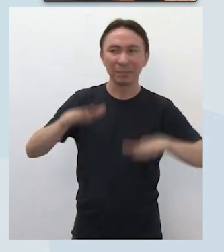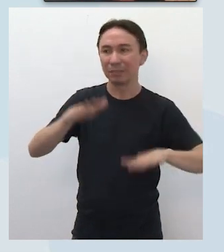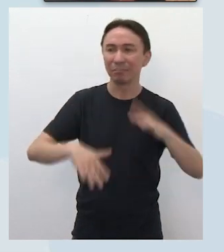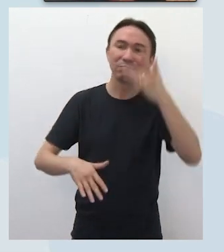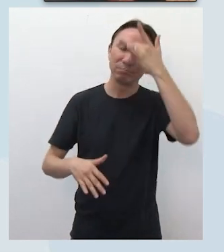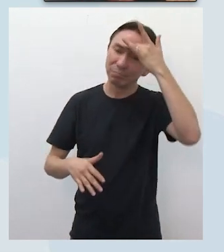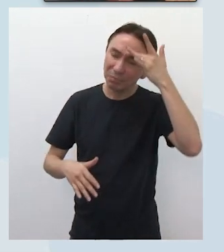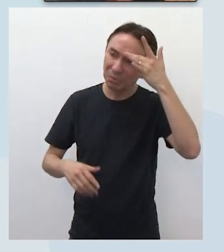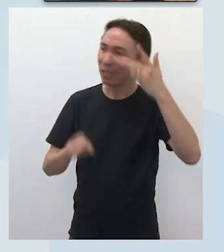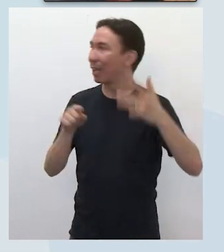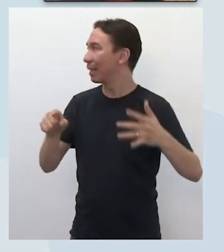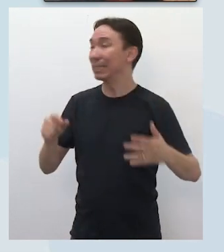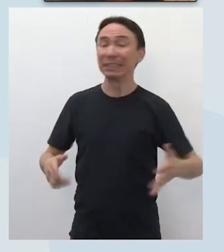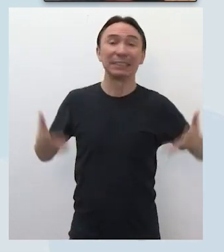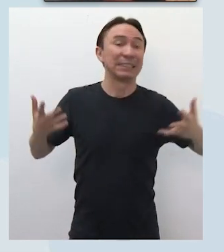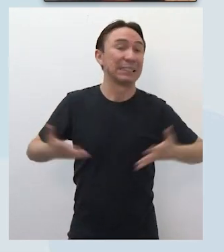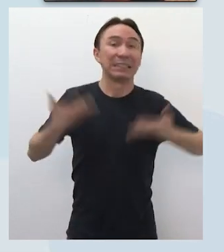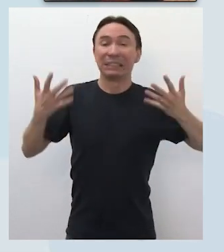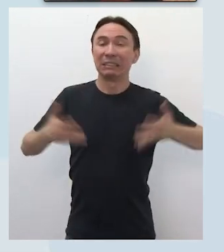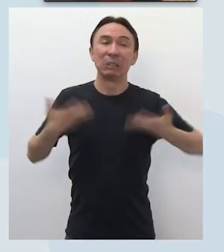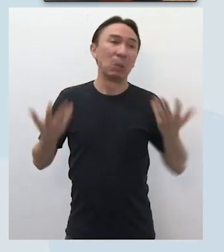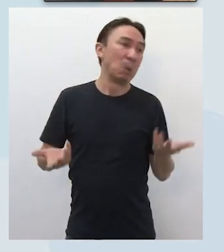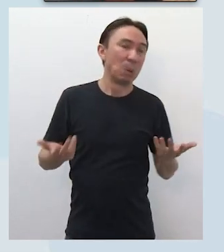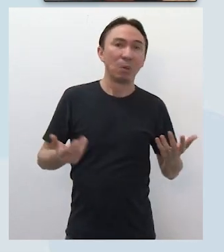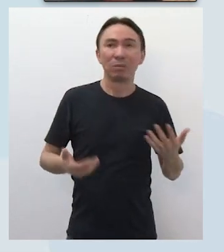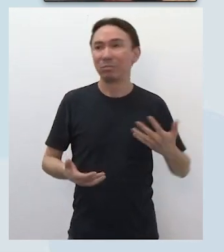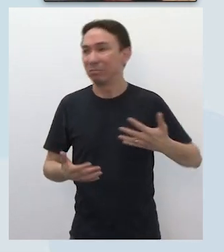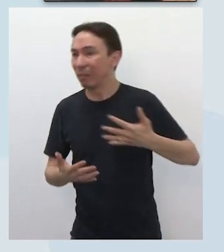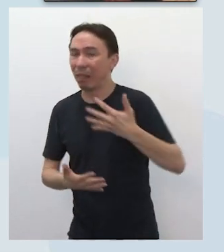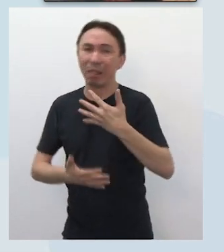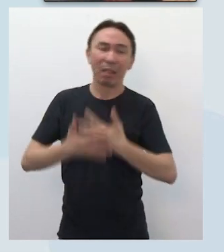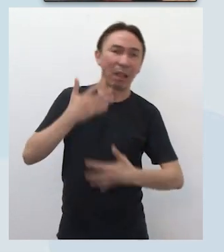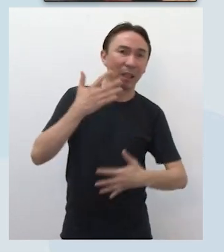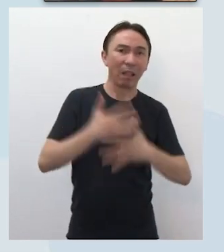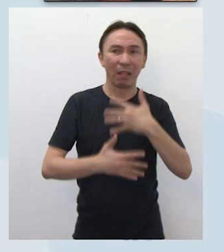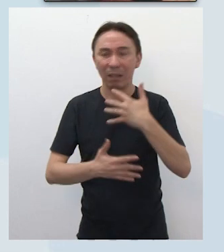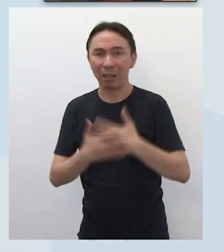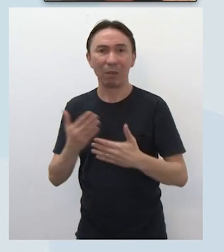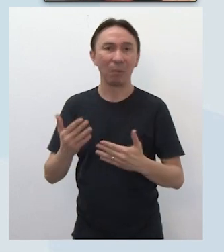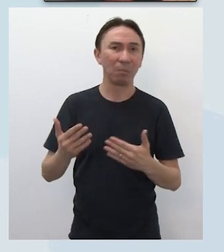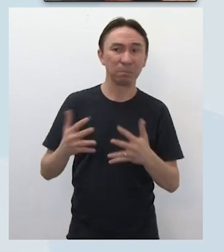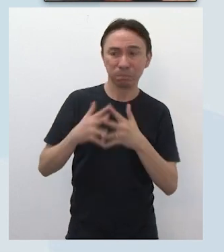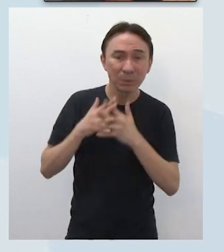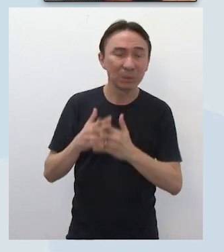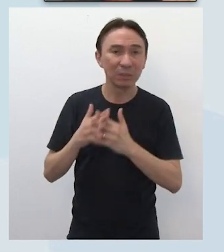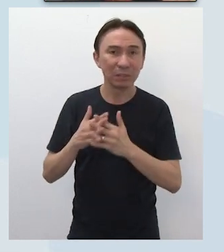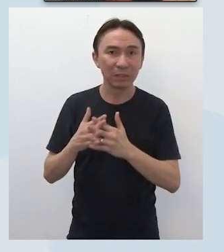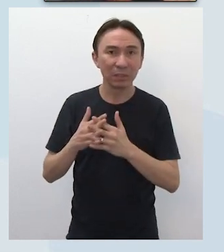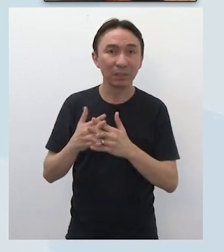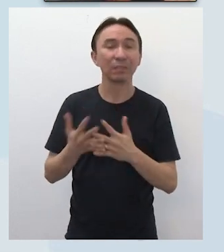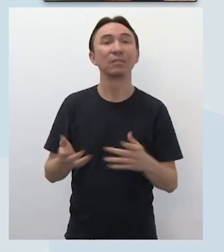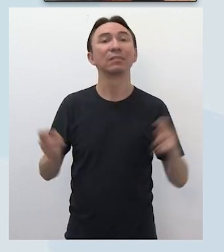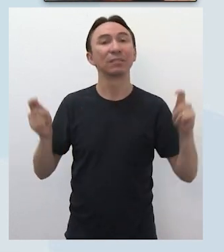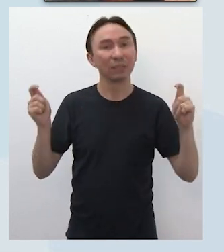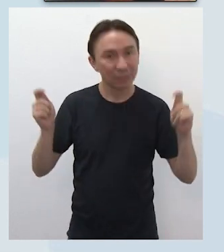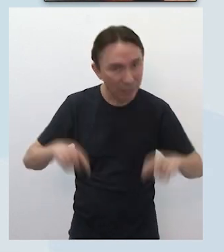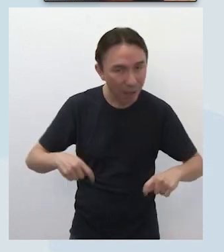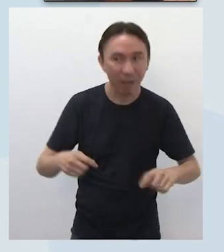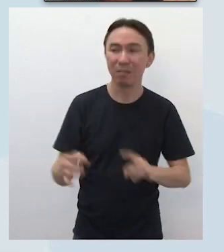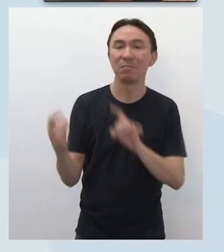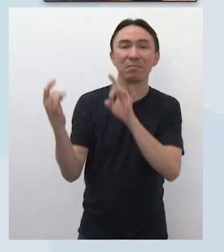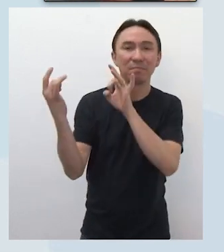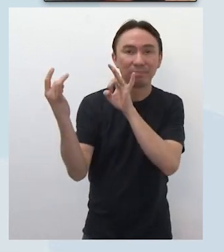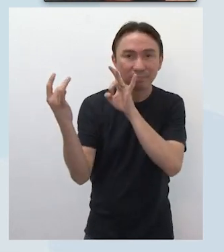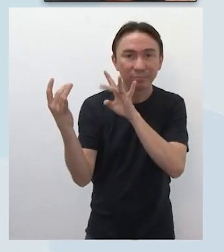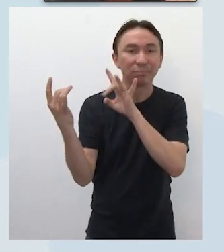com alguma, vamos dizer assim, com alguma dúvida em relação a alguma coisa, essa é uma grande oportunidade de se dar um feedback